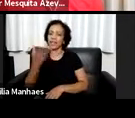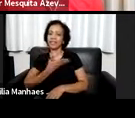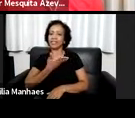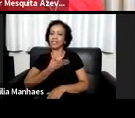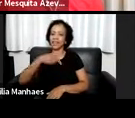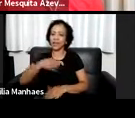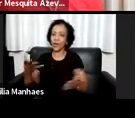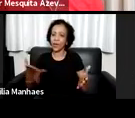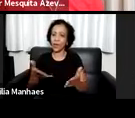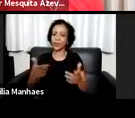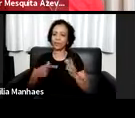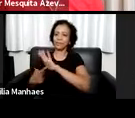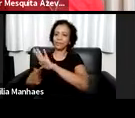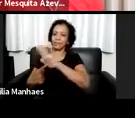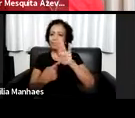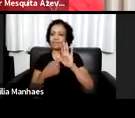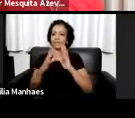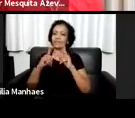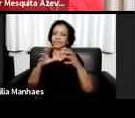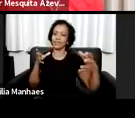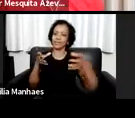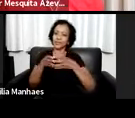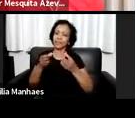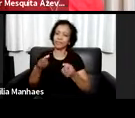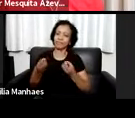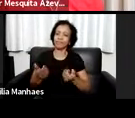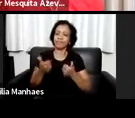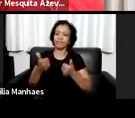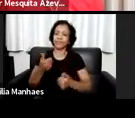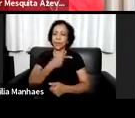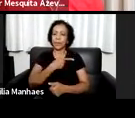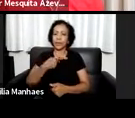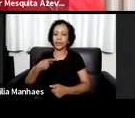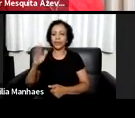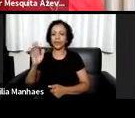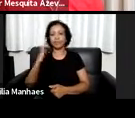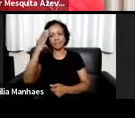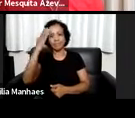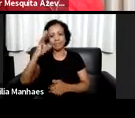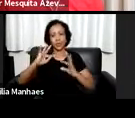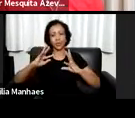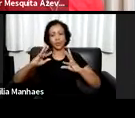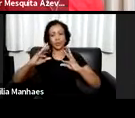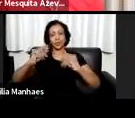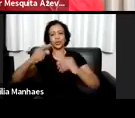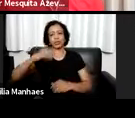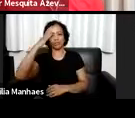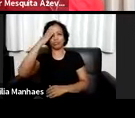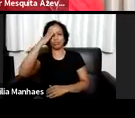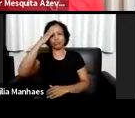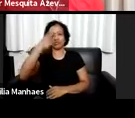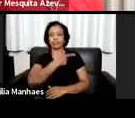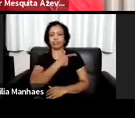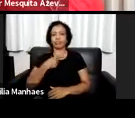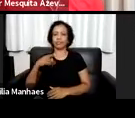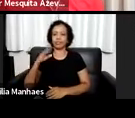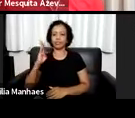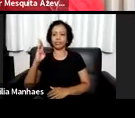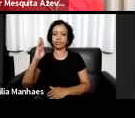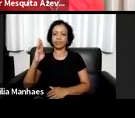grande painel, neste grande grupo, o pastor Adilson, pastor Brandão, como o irmão sabe, é membro da Igreja